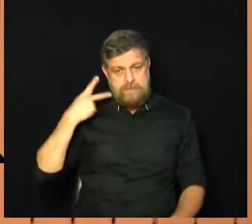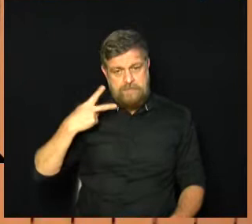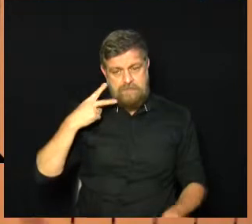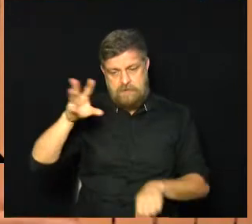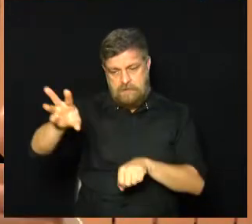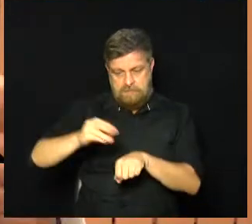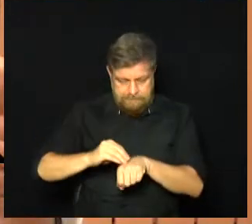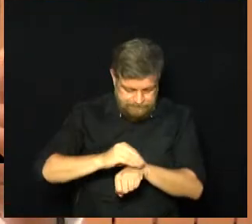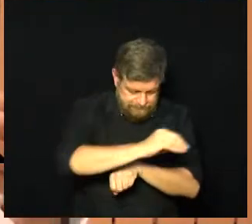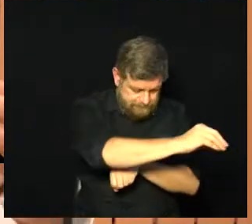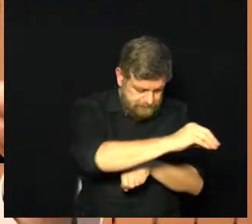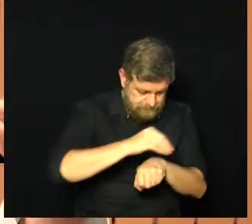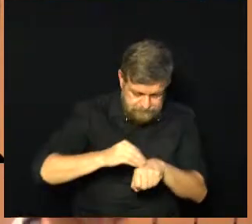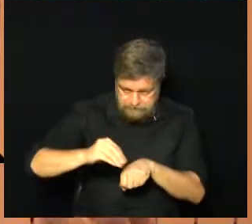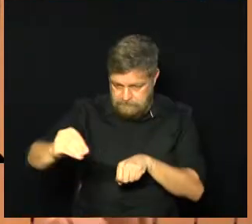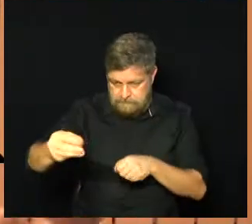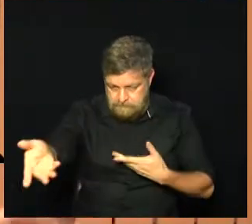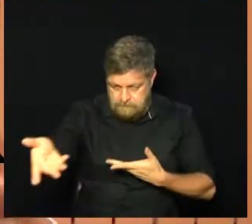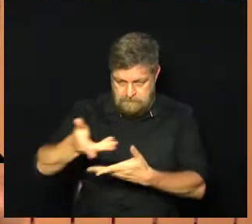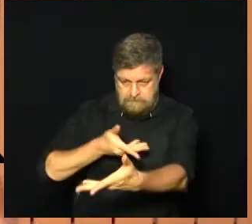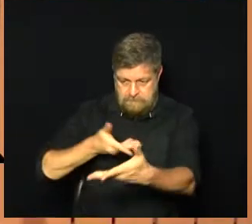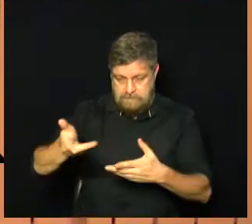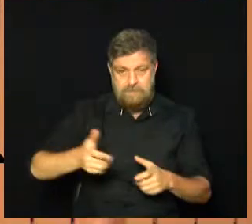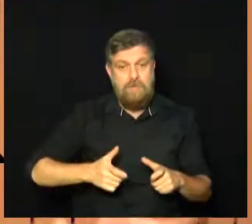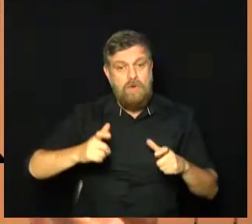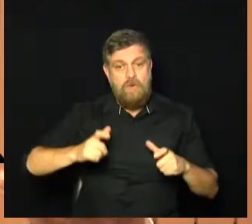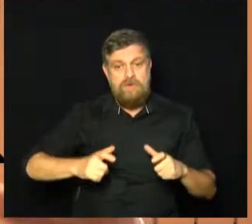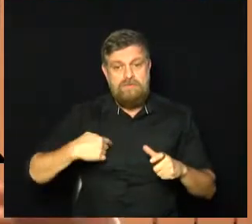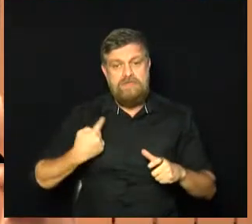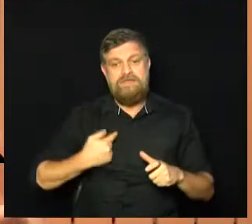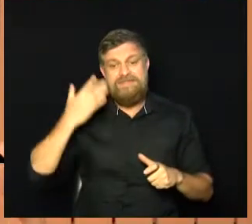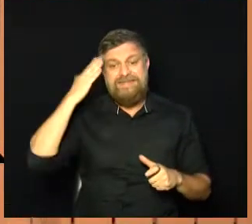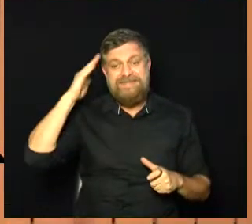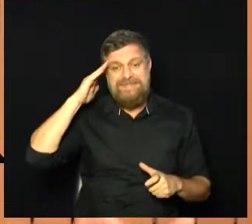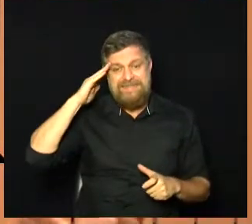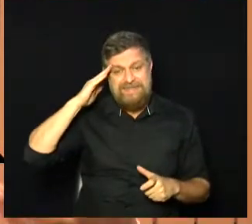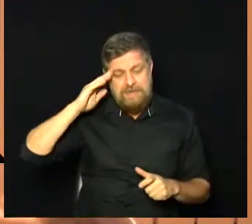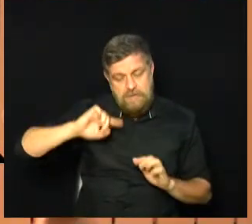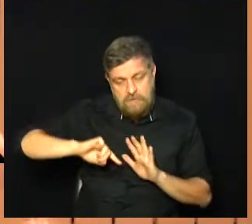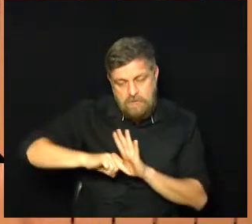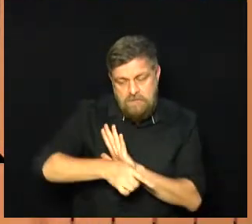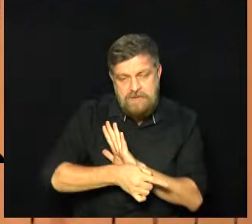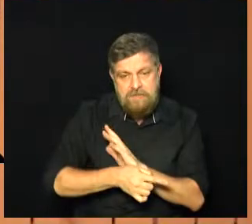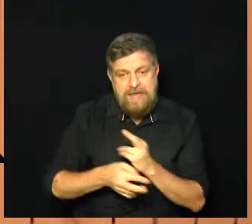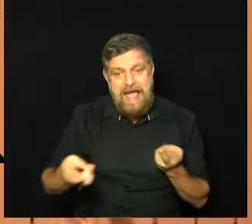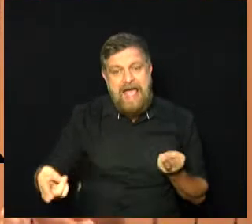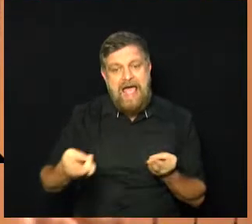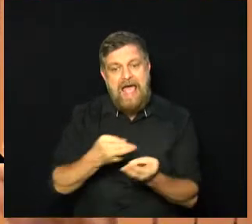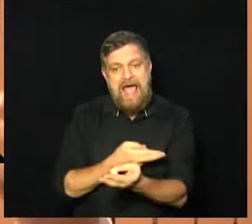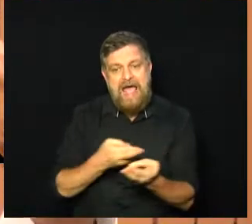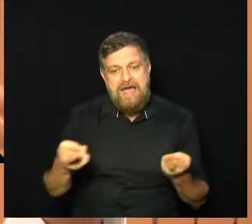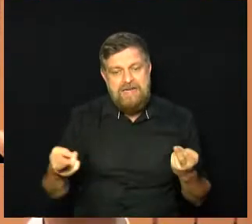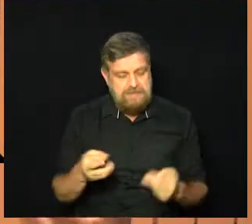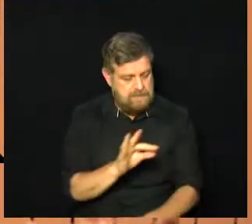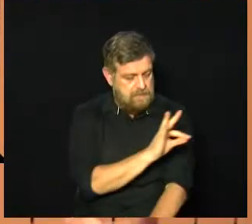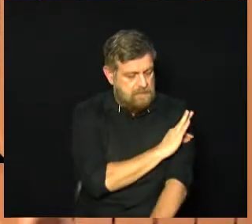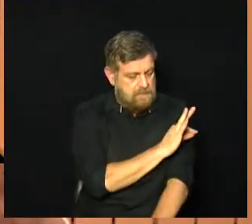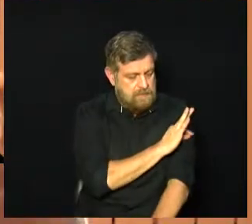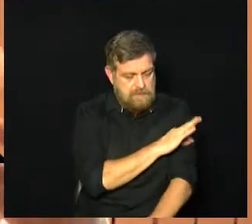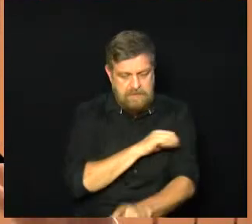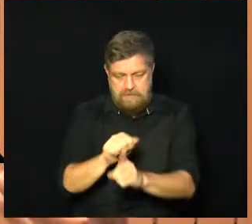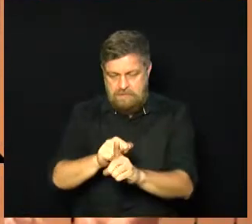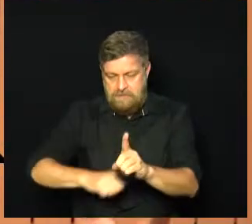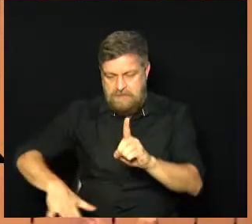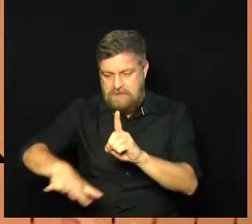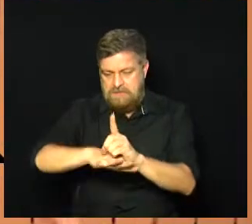para isso. Então, foi um espaço, né, que a gente entendeu um pouco mais dessa relação, né, do poder público à sociedade civil,